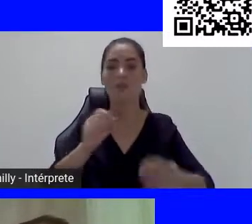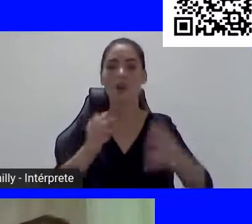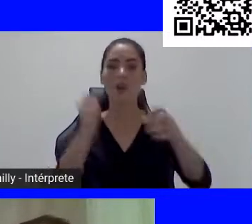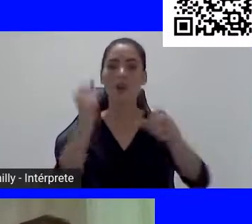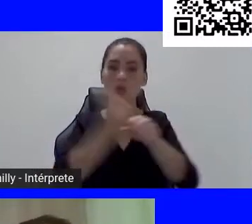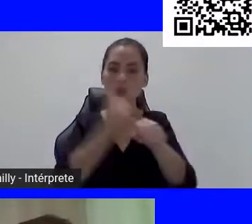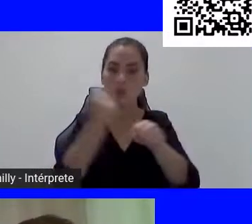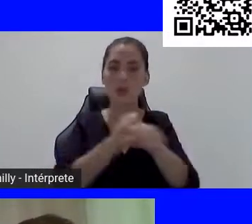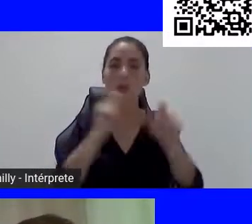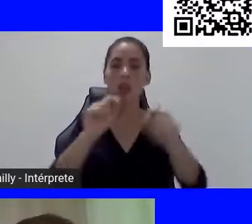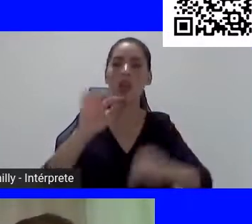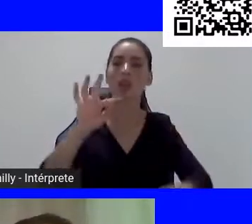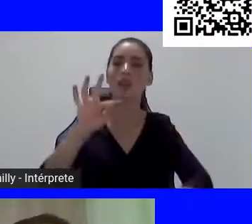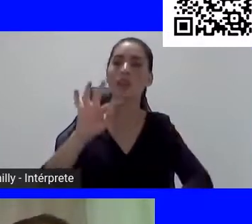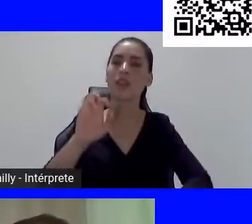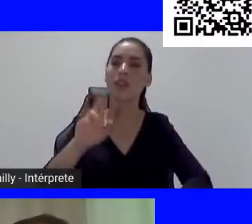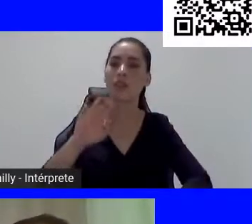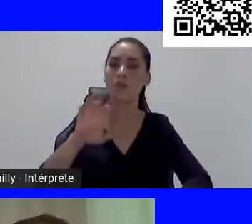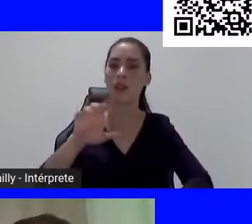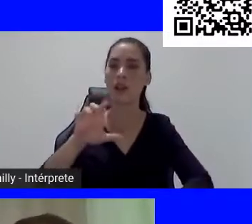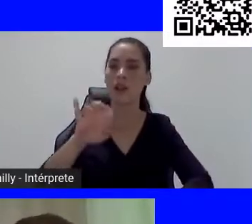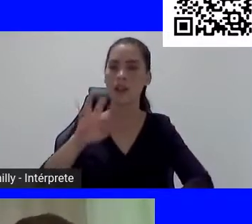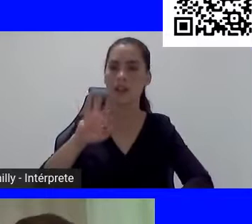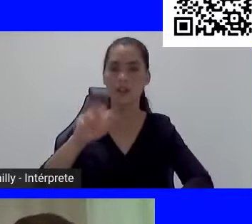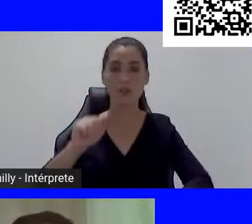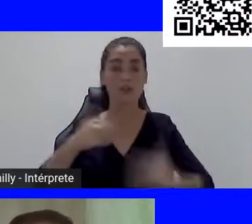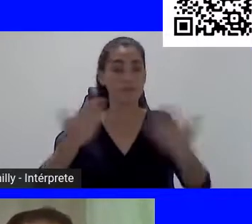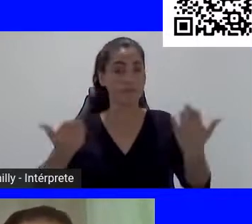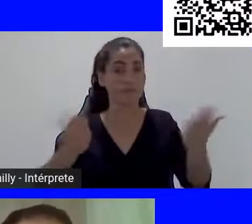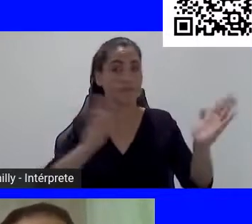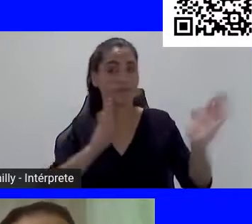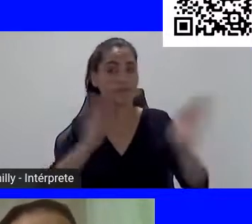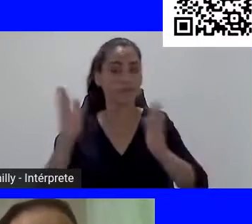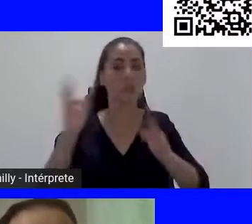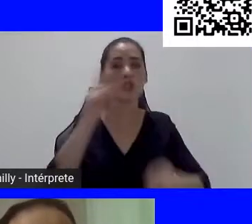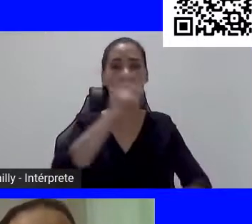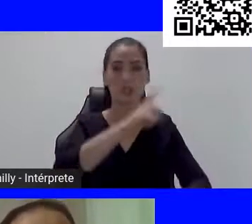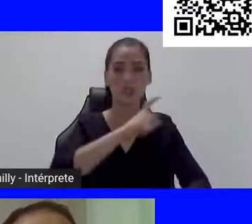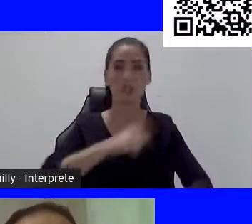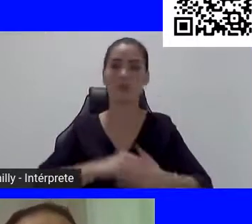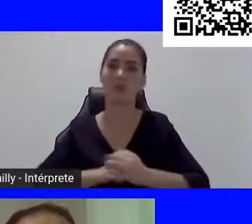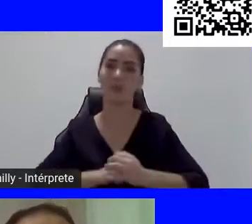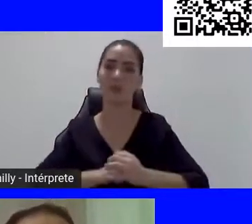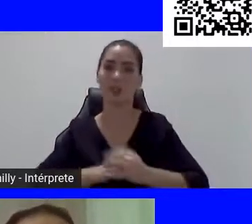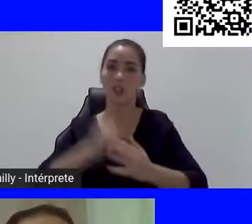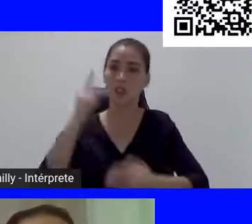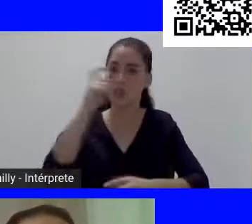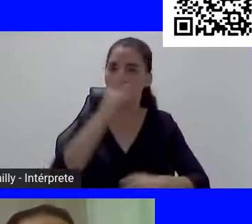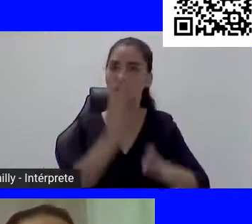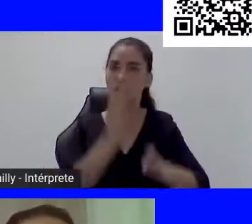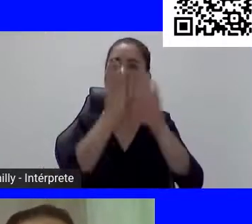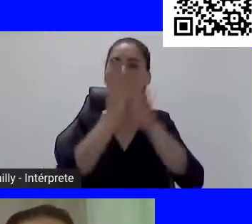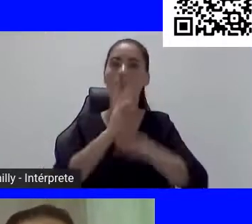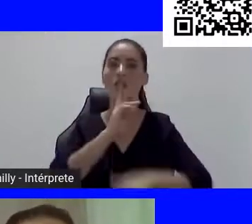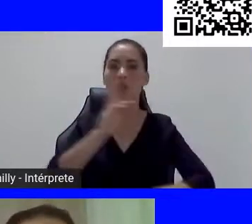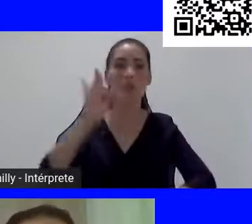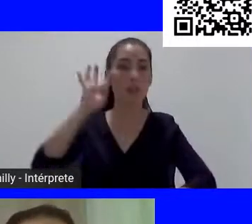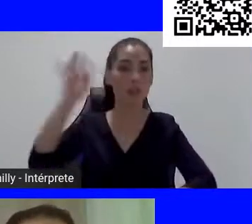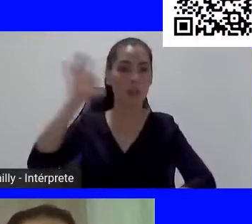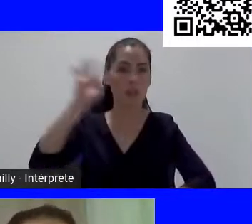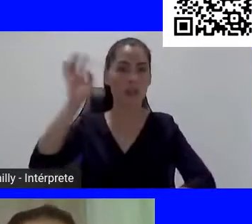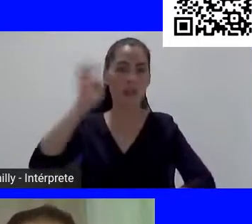a situação que nós encontramos. É muito difícil dar uma resposta na teoria, Rodolfo. Na realidade, é no caso a caso, é no dia a dia, é no